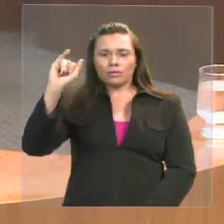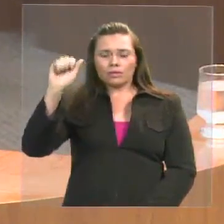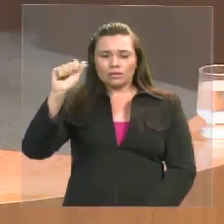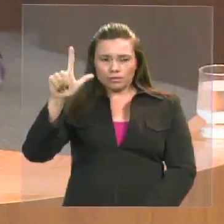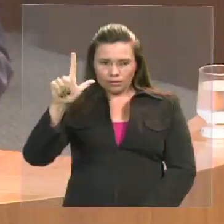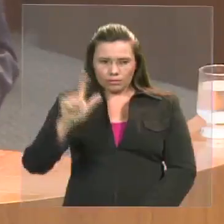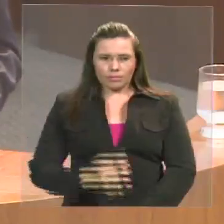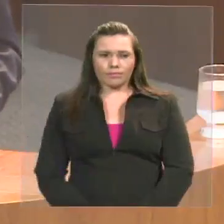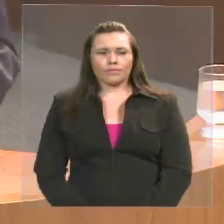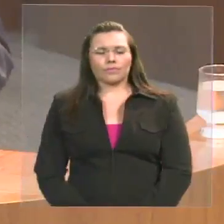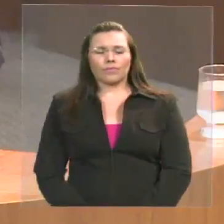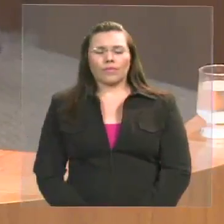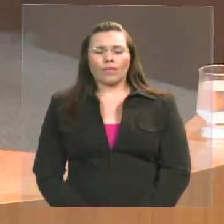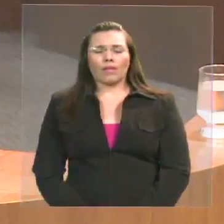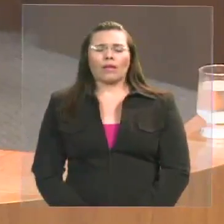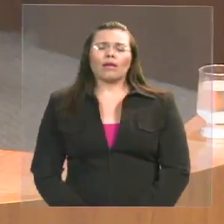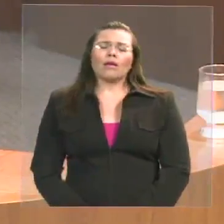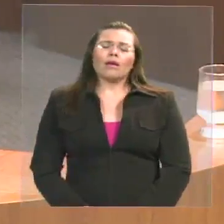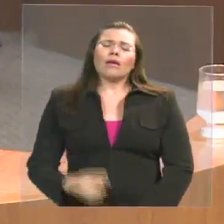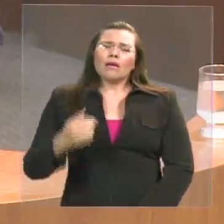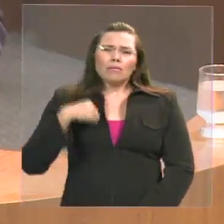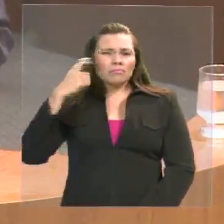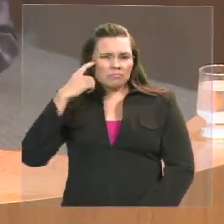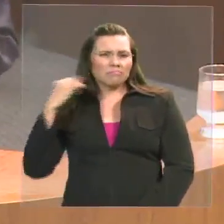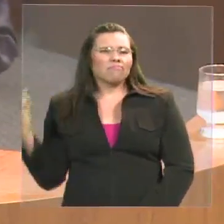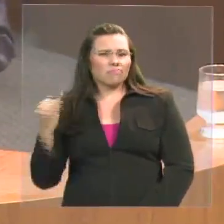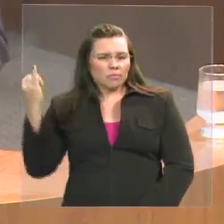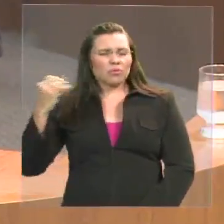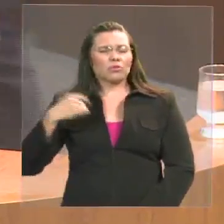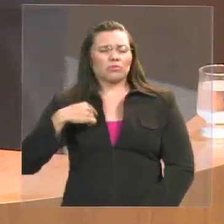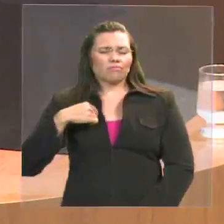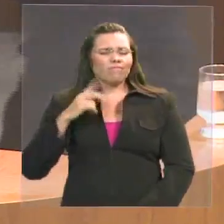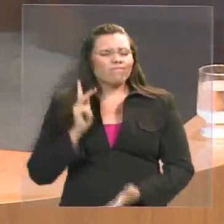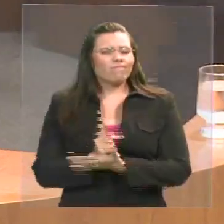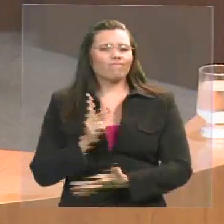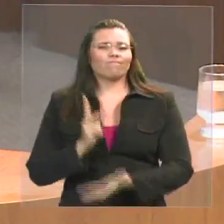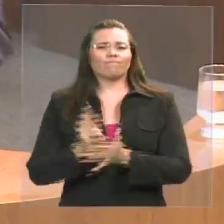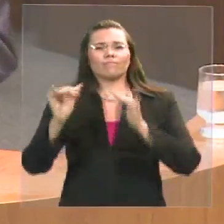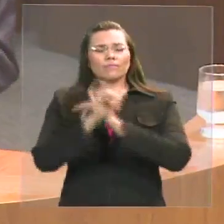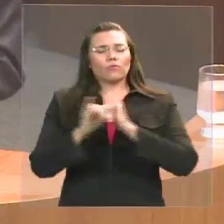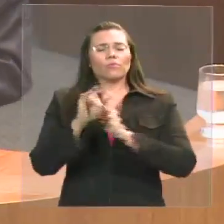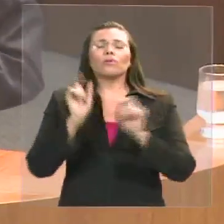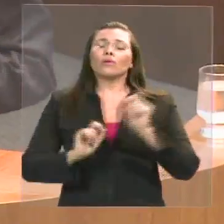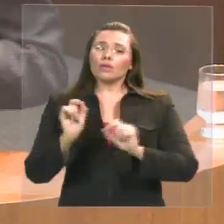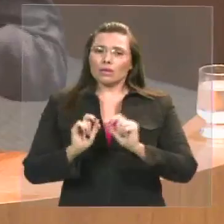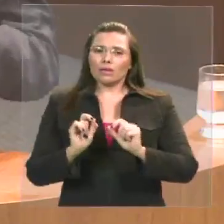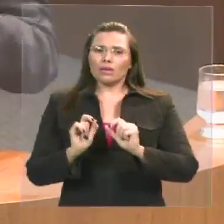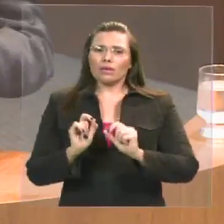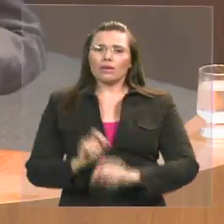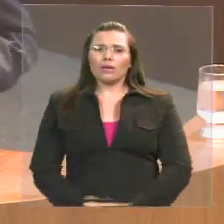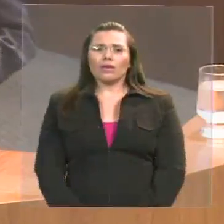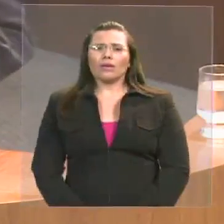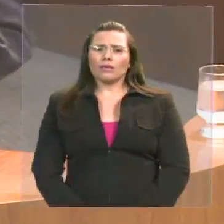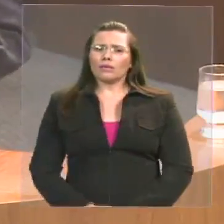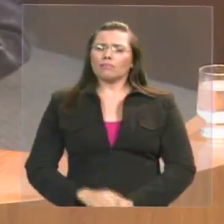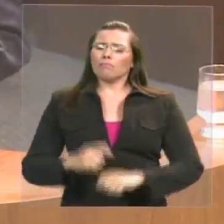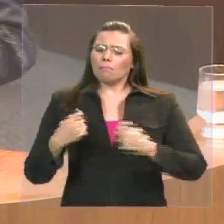sempre destaquei a necessidade de fortalecer o trabalhador. Para fortalecer o trabalhador, nós sabemos que quem gera